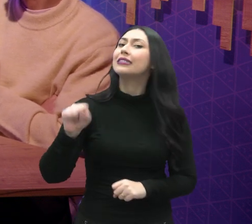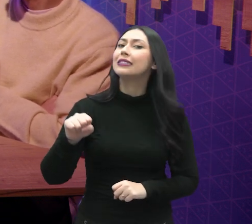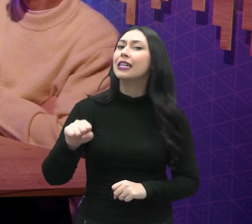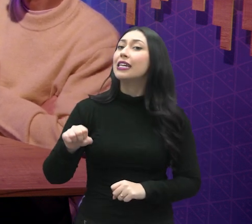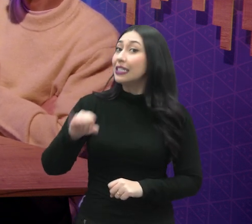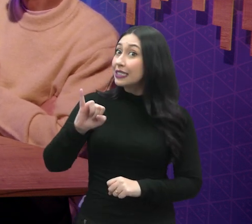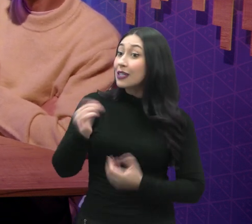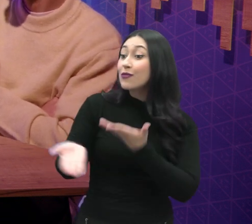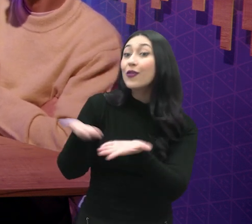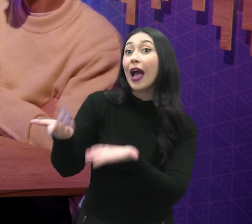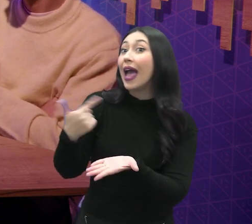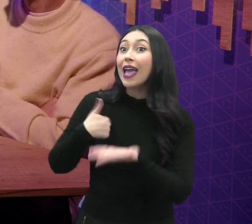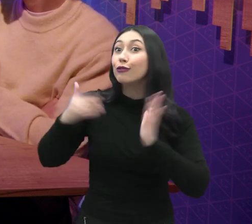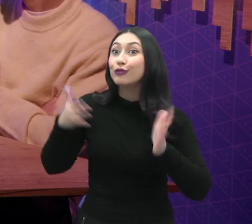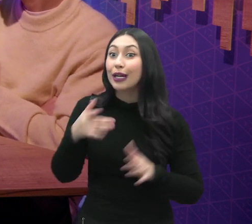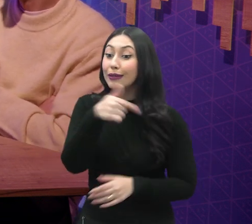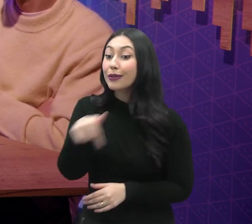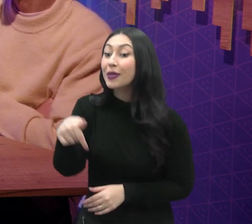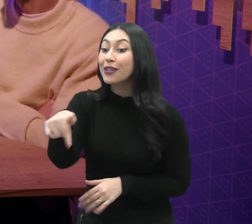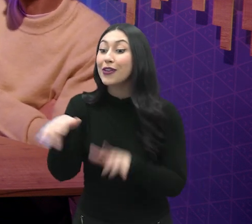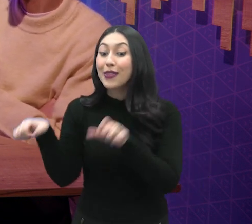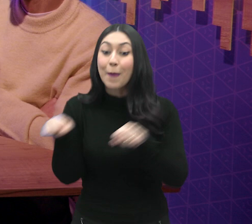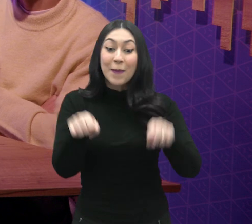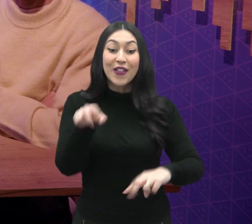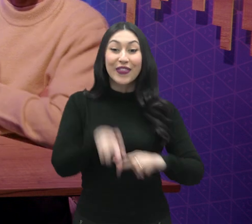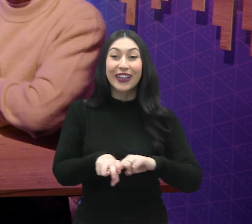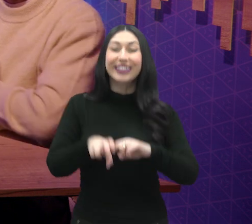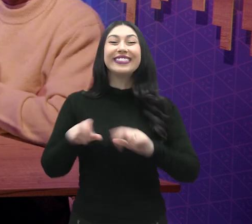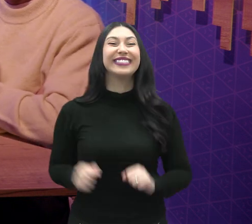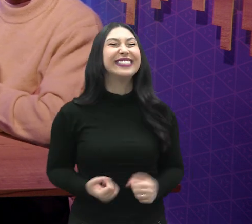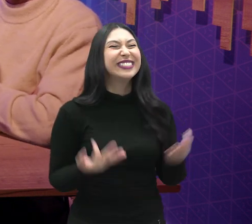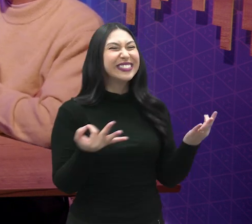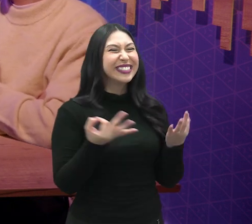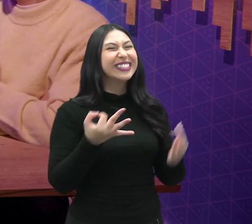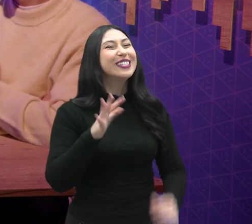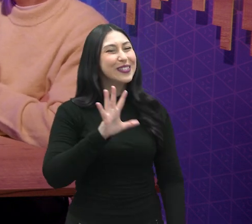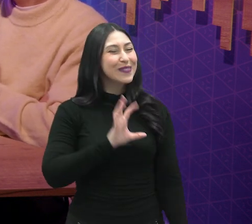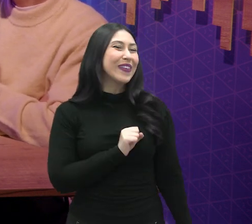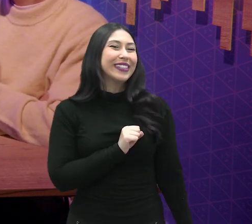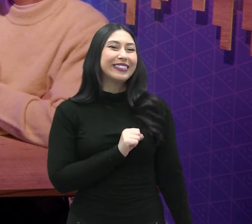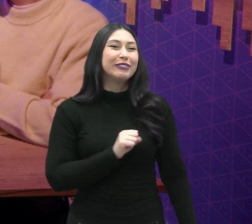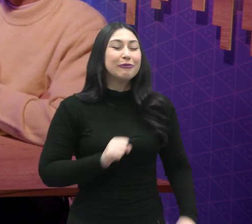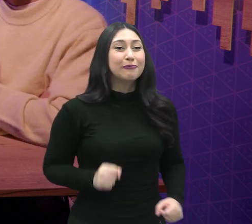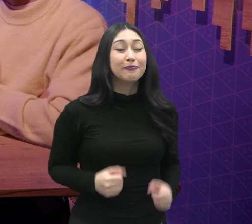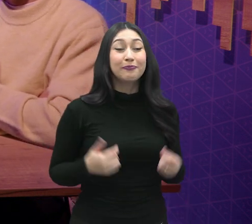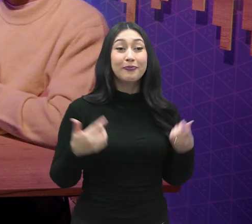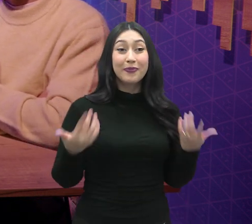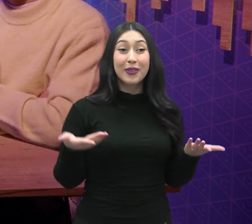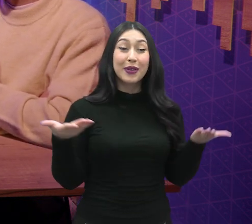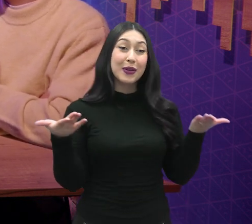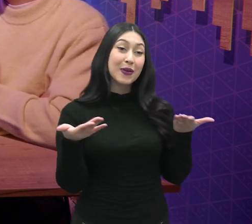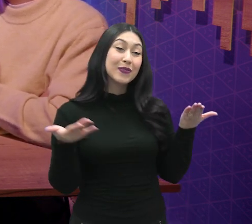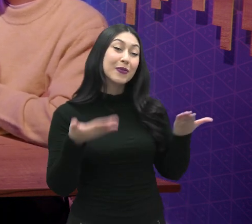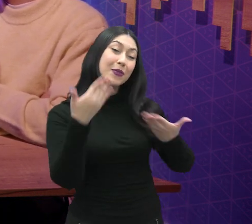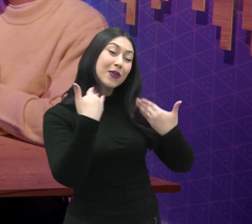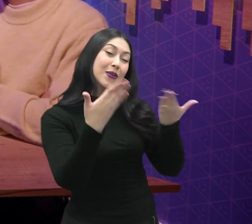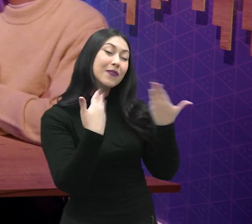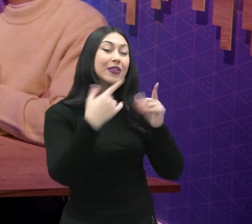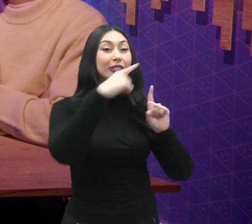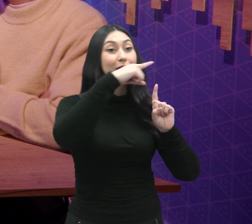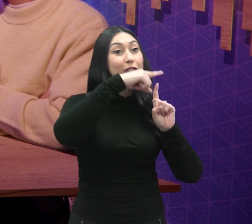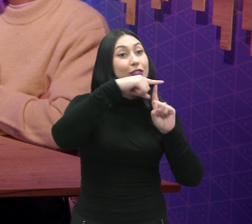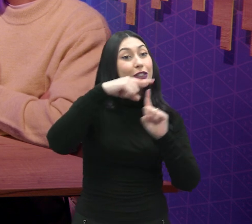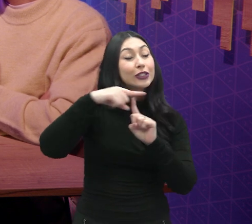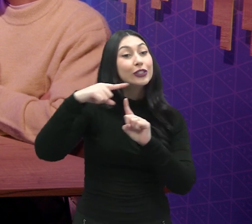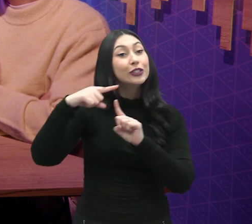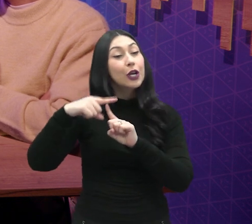Não oferece muito não, que semana que vem eu já chego com a cadeirinha aqui nessa ponta. Perfeito. Eu adorei a ideia. E, Vitor, hoje a gente vai falar, então, sobre tipos